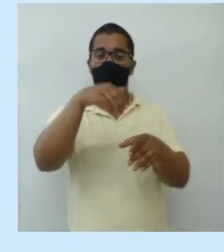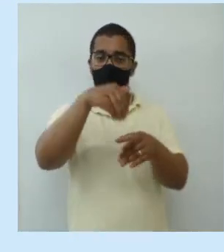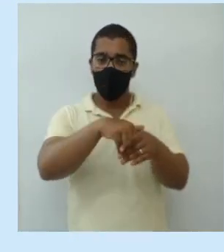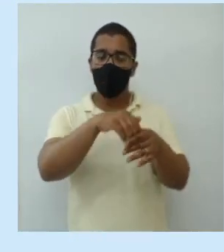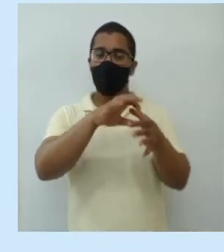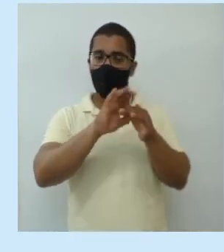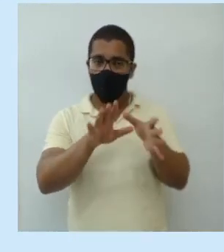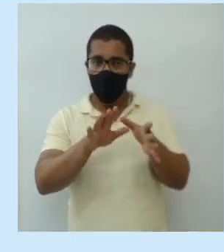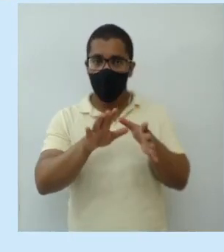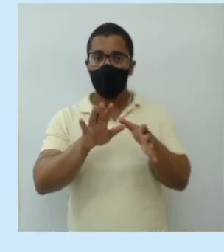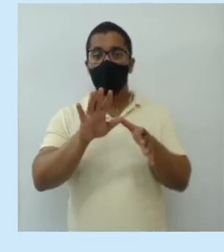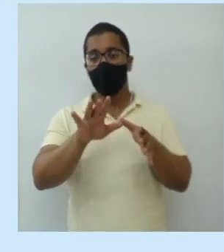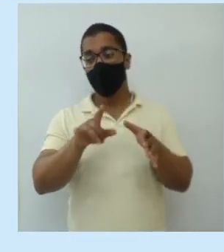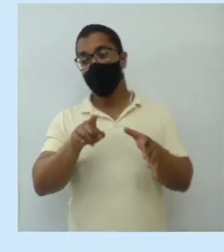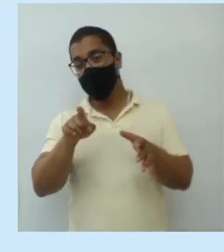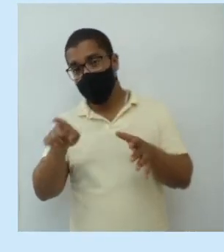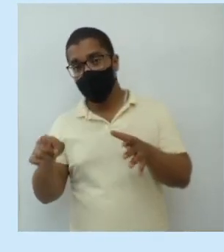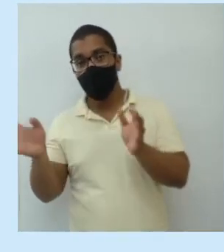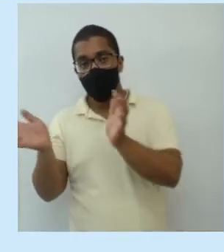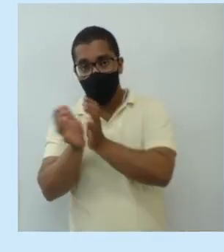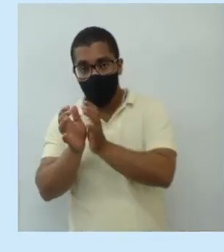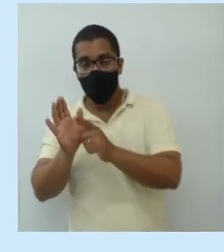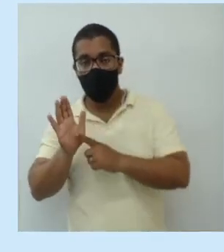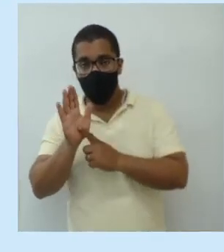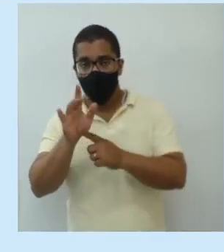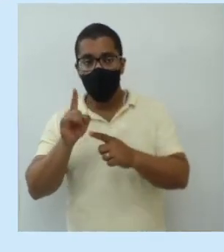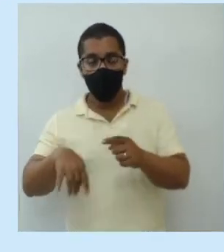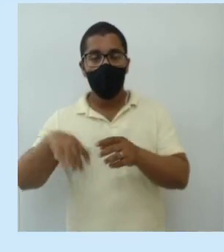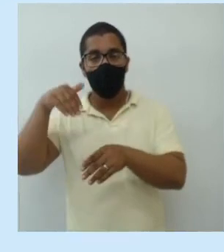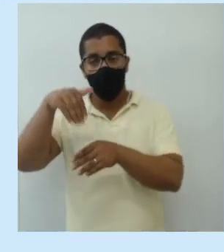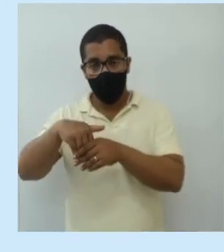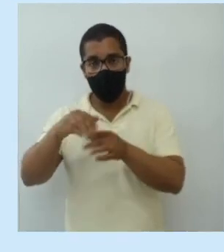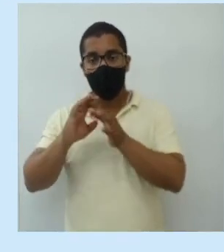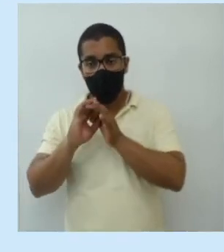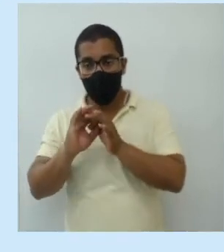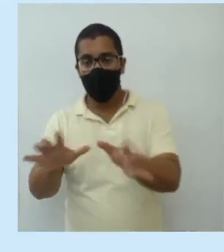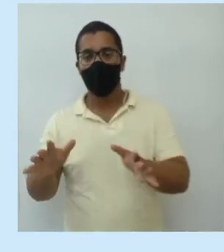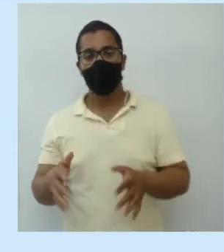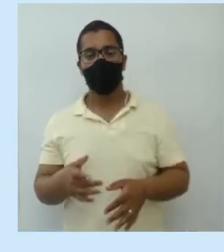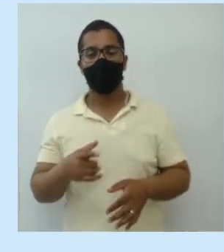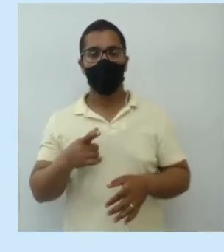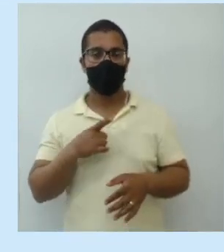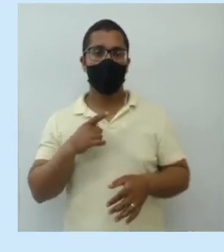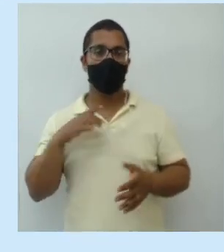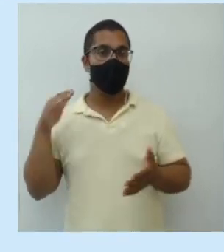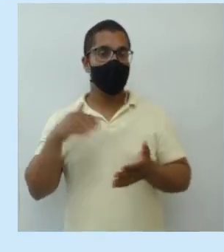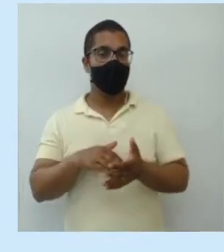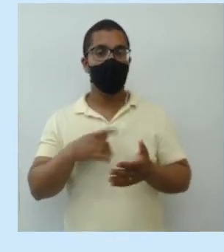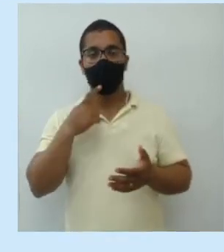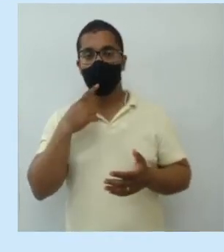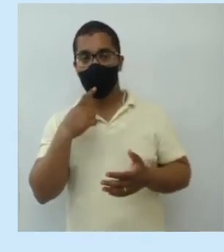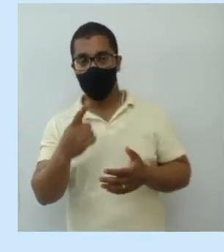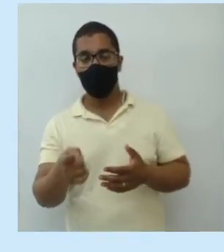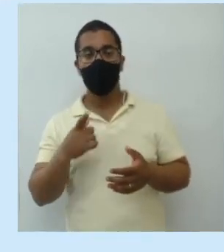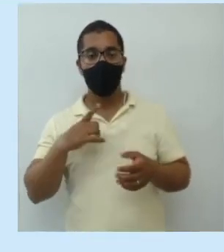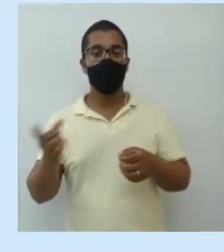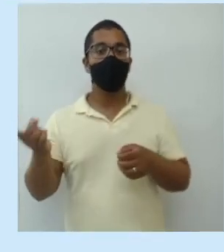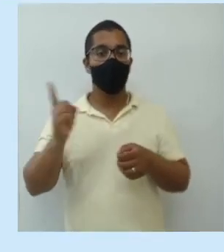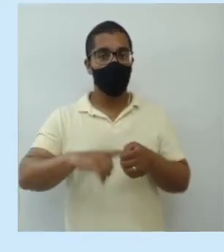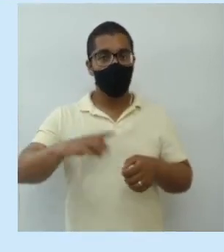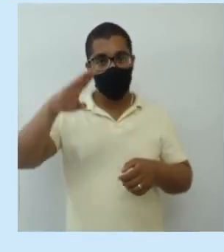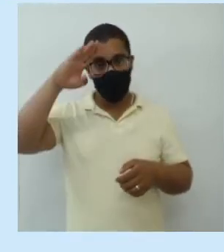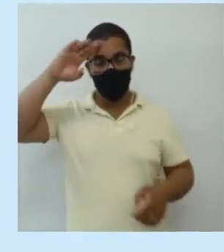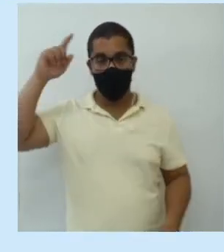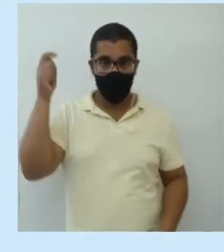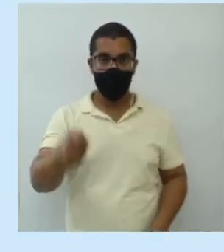vai se intitular, né, com a democracia como sendo o seu valor. Certo? Até quando pedem, né, a volta dos